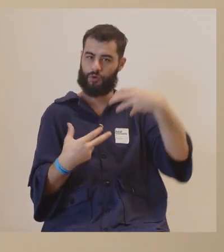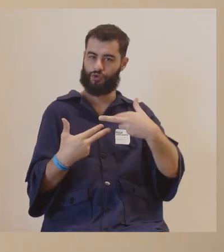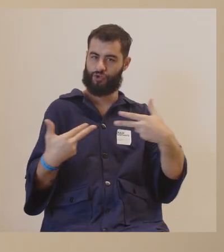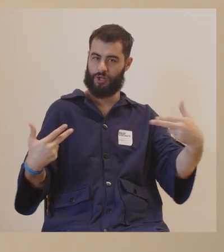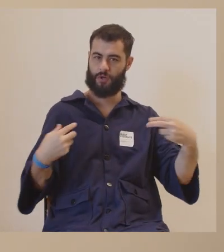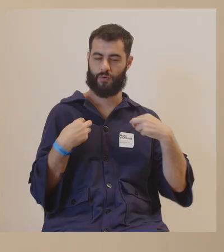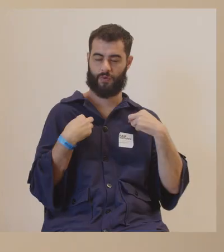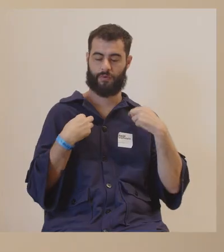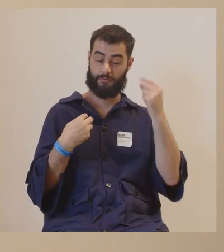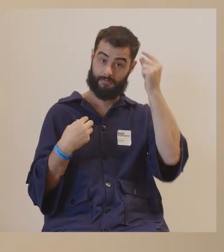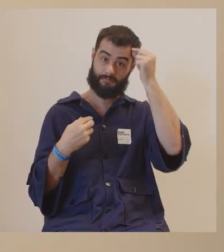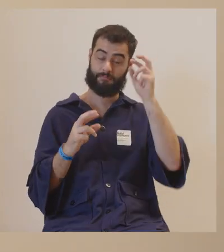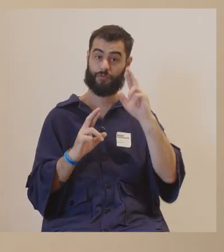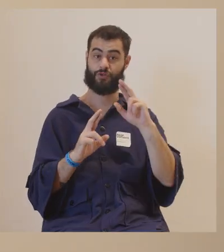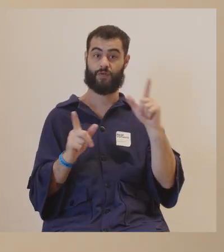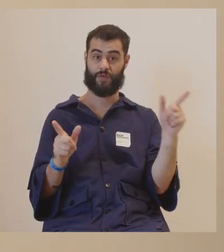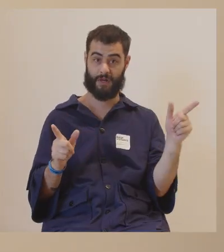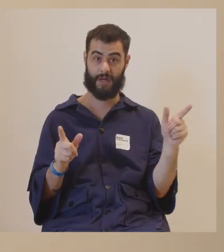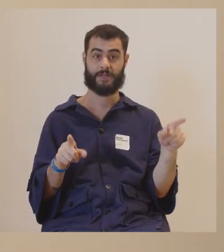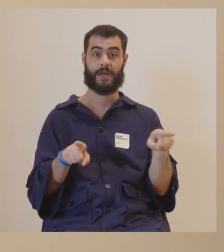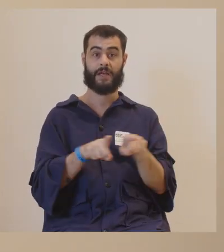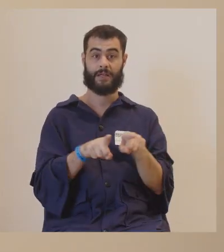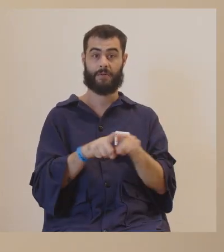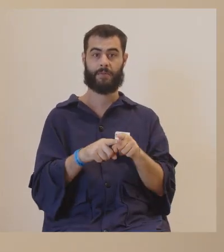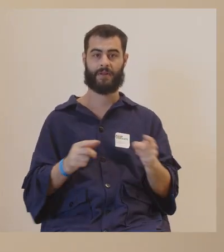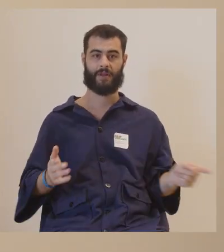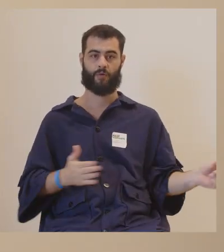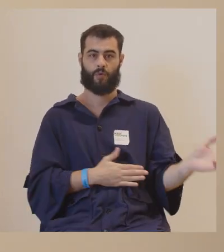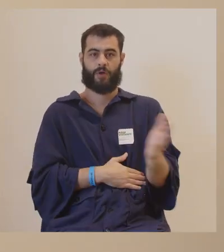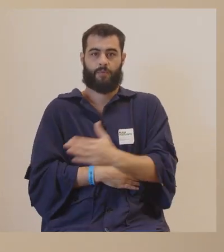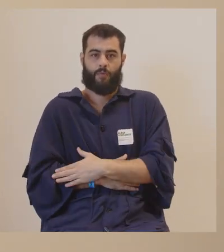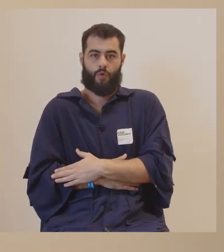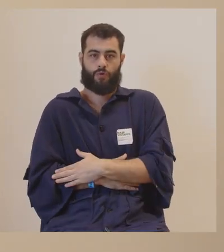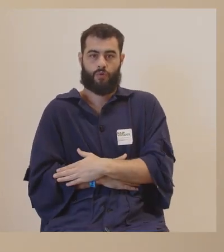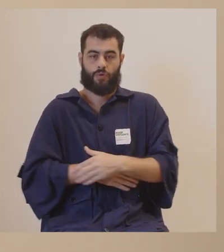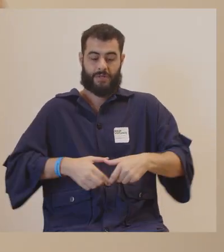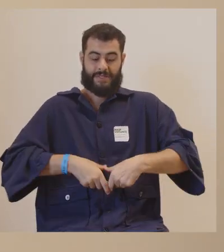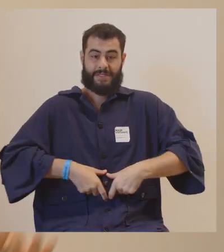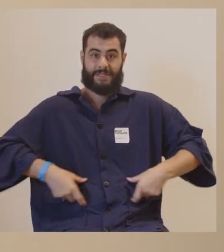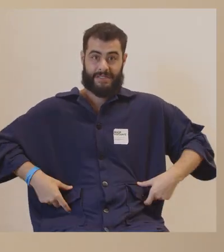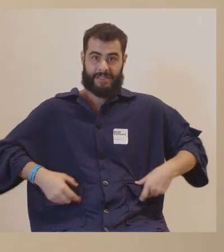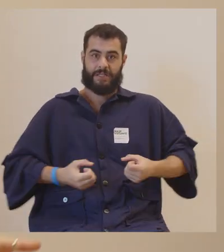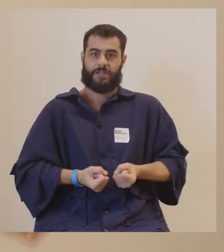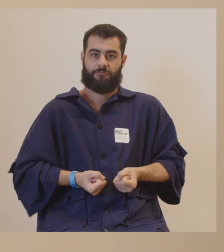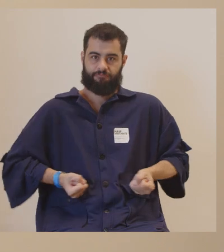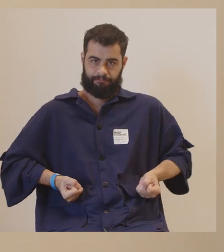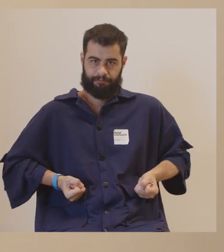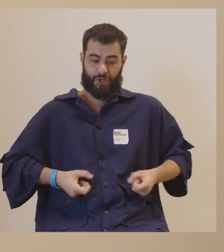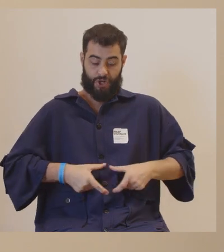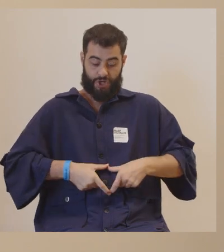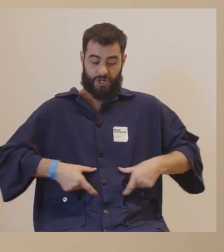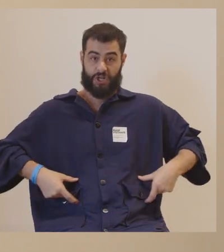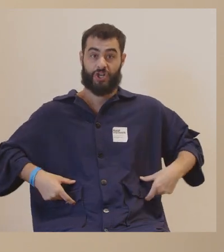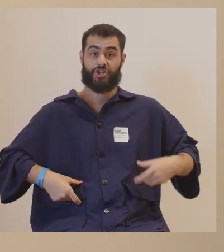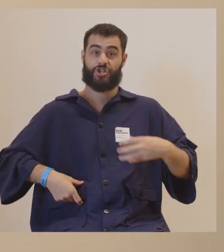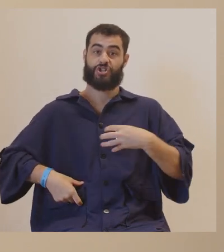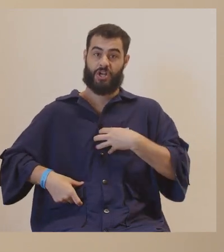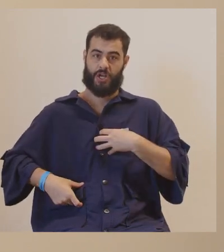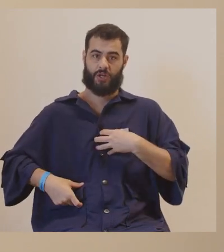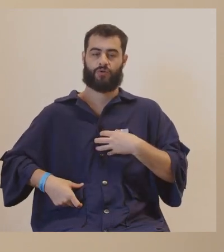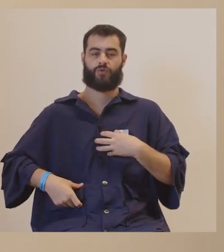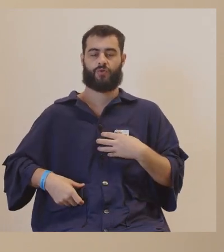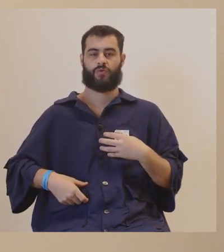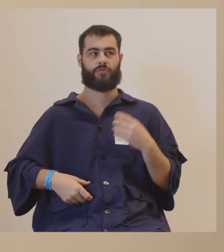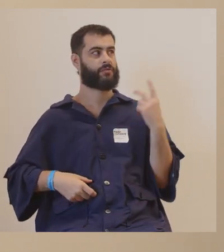essa cinta, né, no kimono, por exemplo, amarrar a cinta no kimono, a padronagem, né, que o